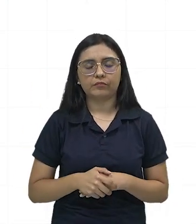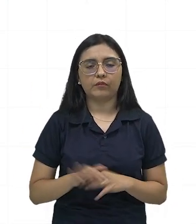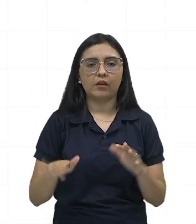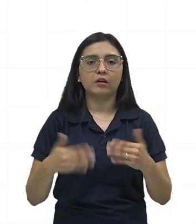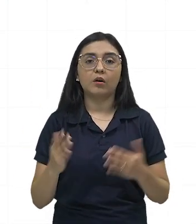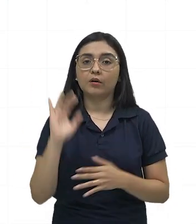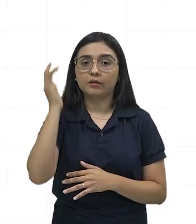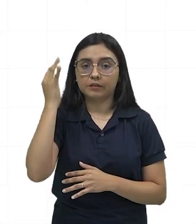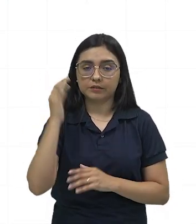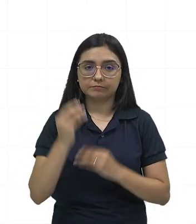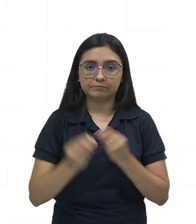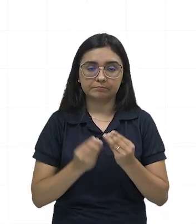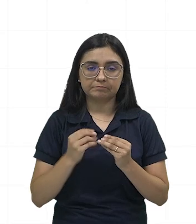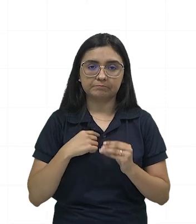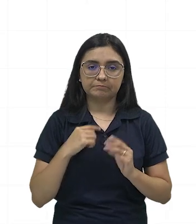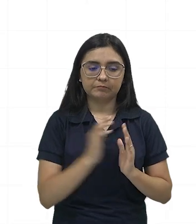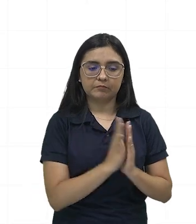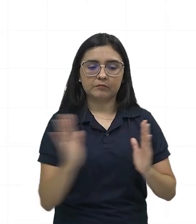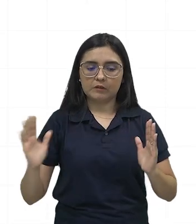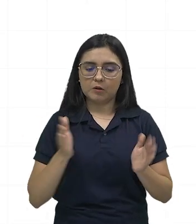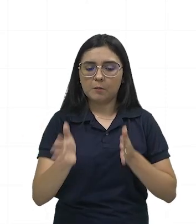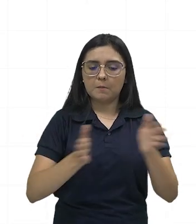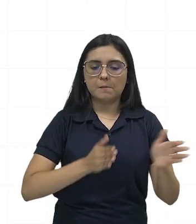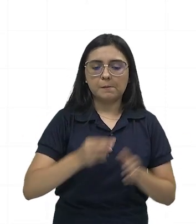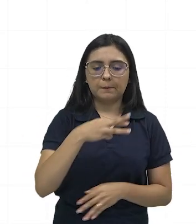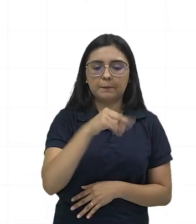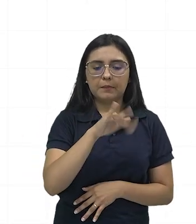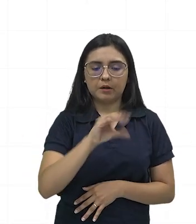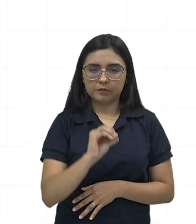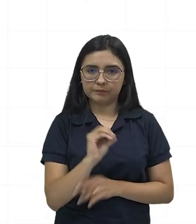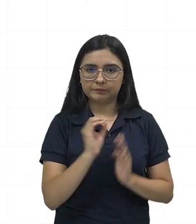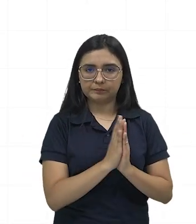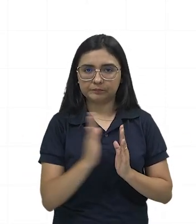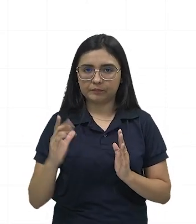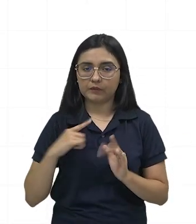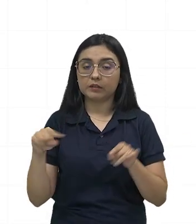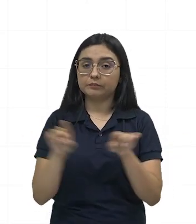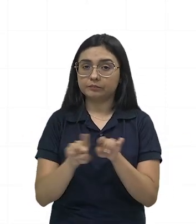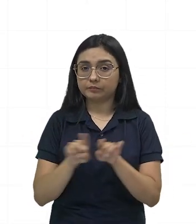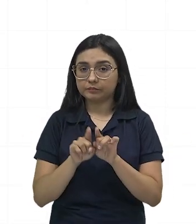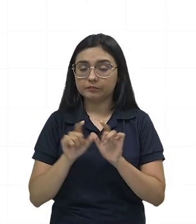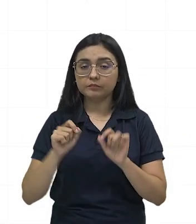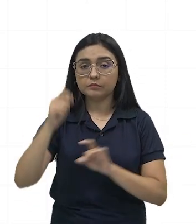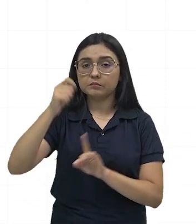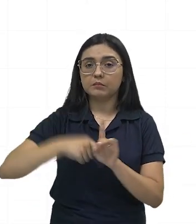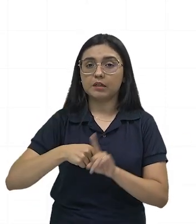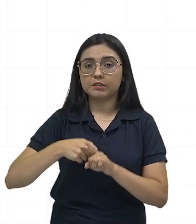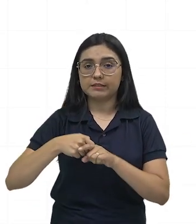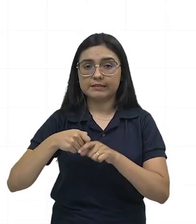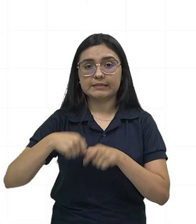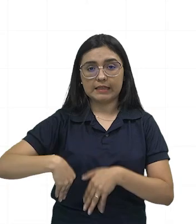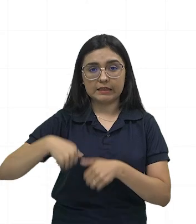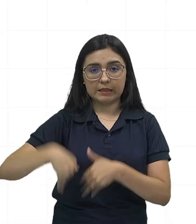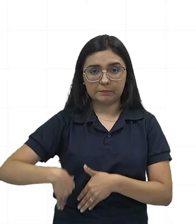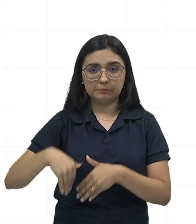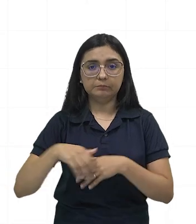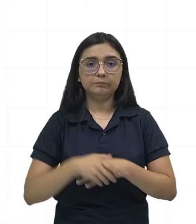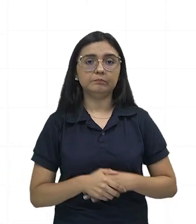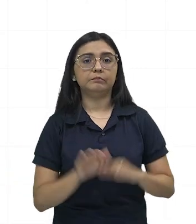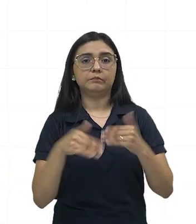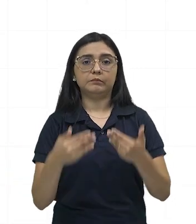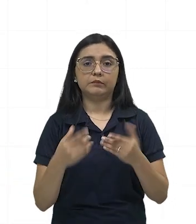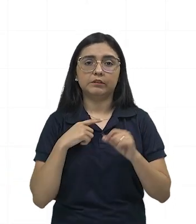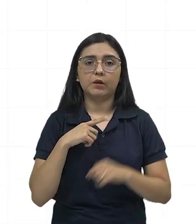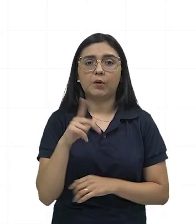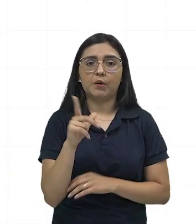E ele ocorre entre os meses de maio e setembro, tá? Então, o período de seca na